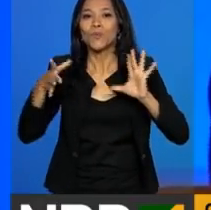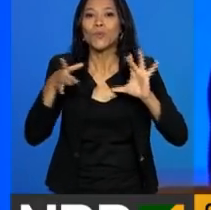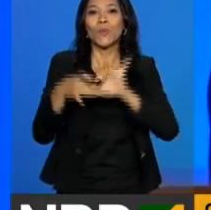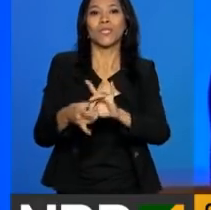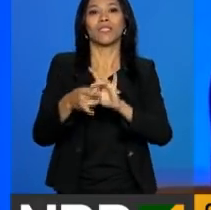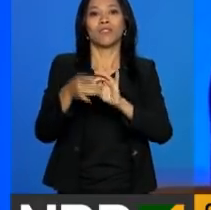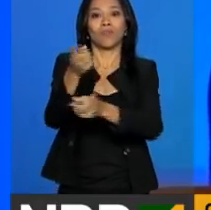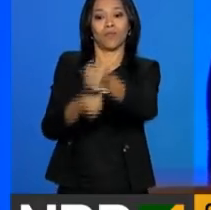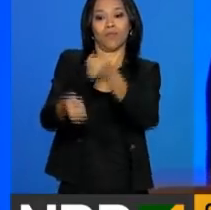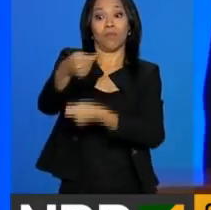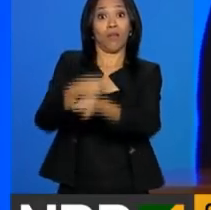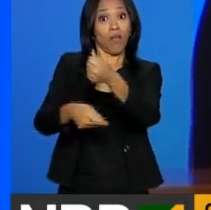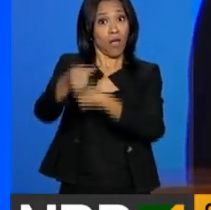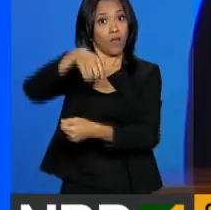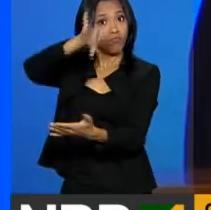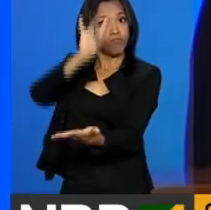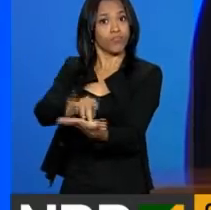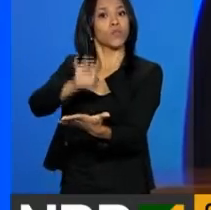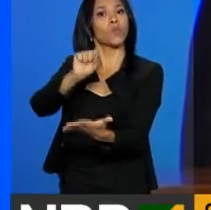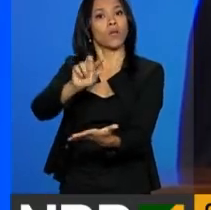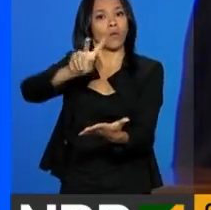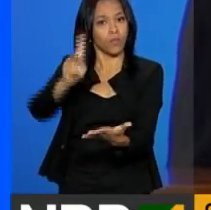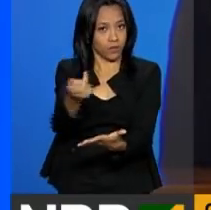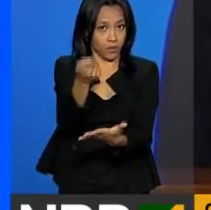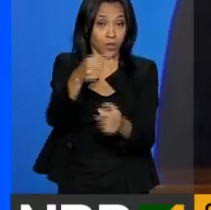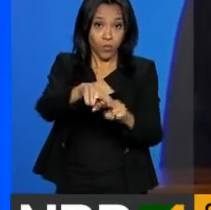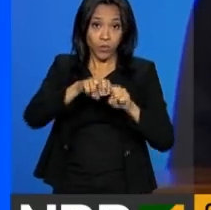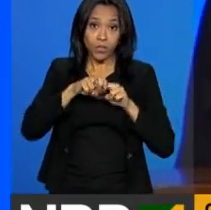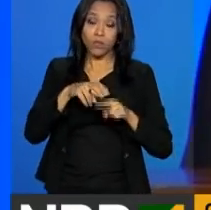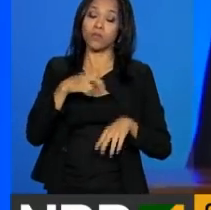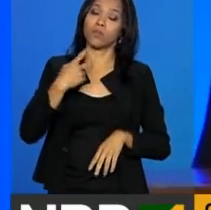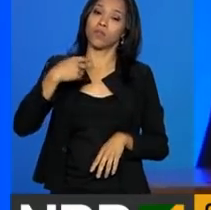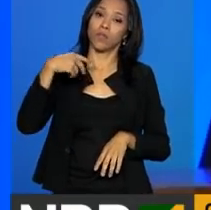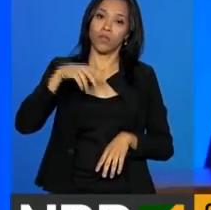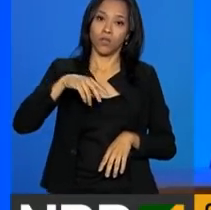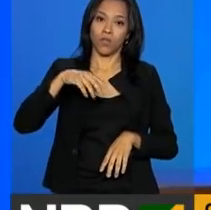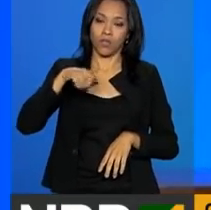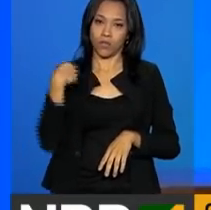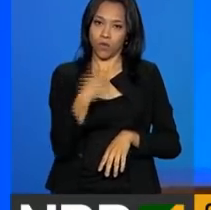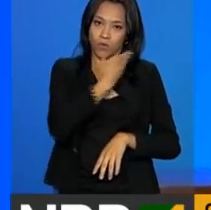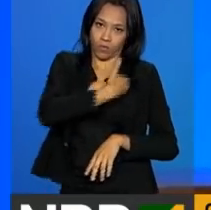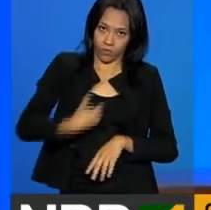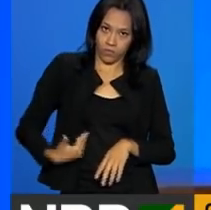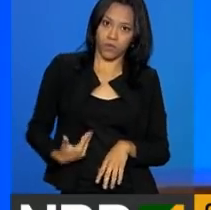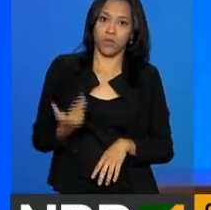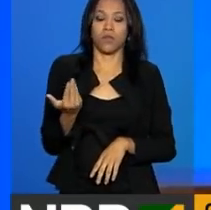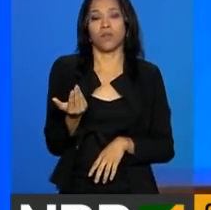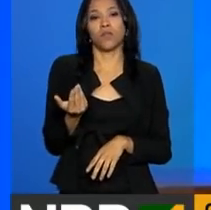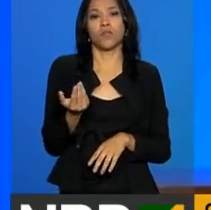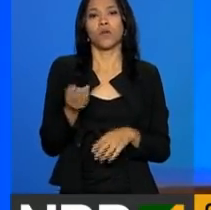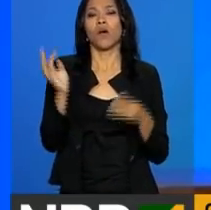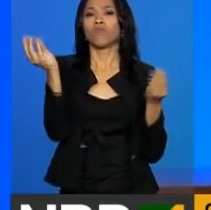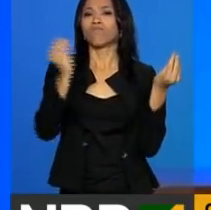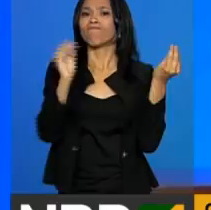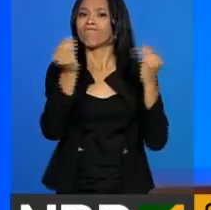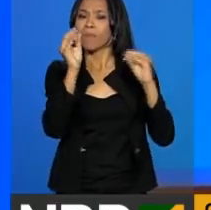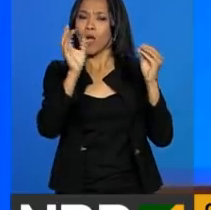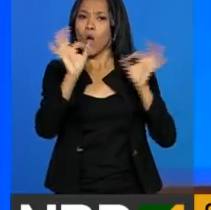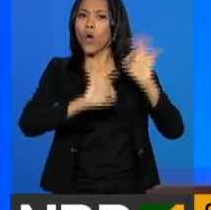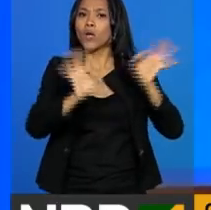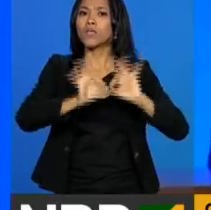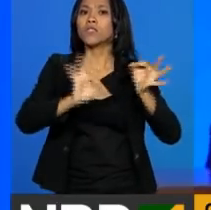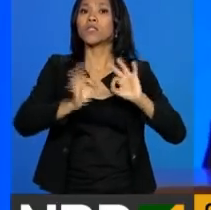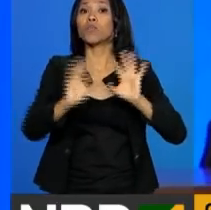do mercado não é e por isso aliás que nós instituímos um novo modelo de concessões